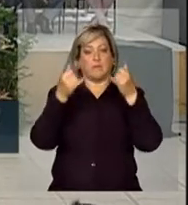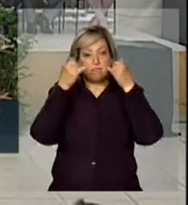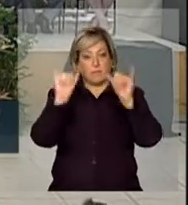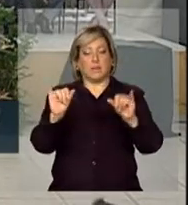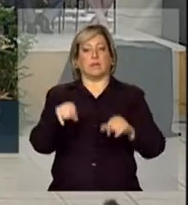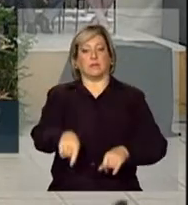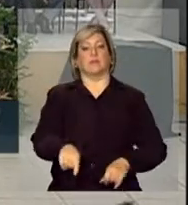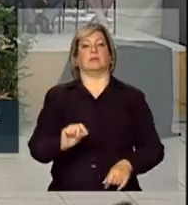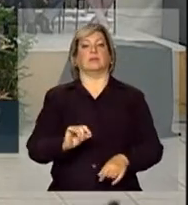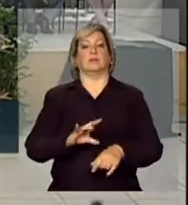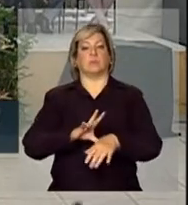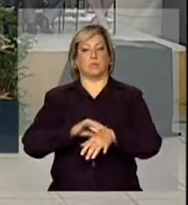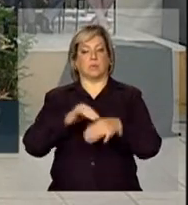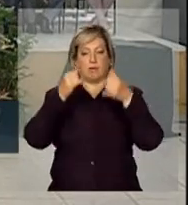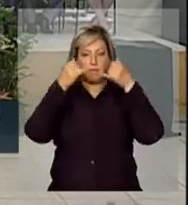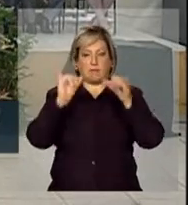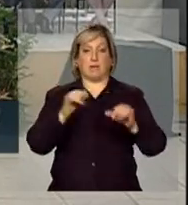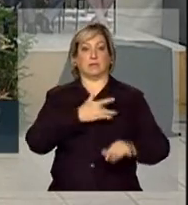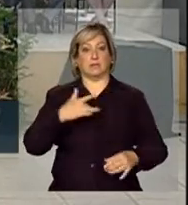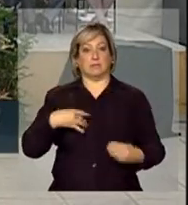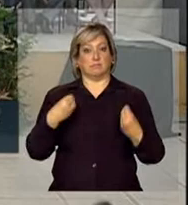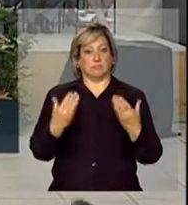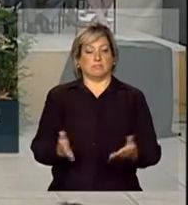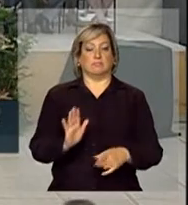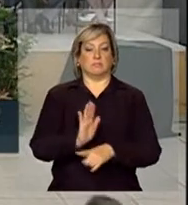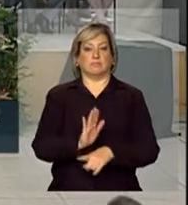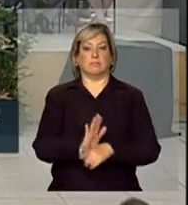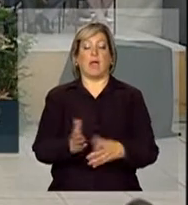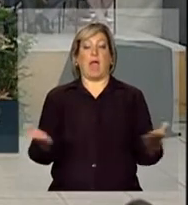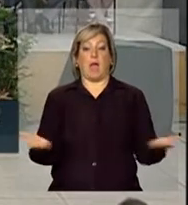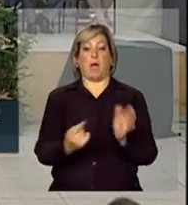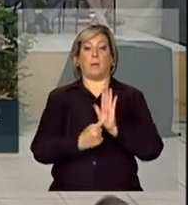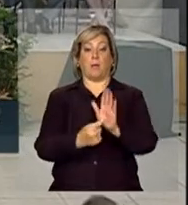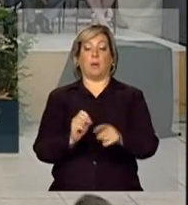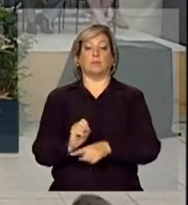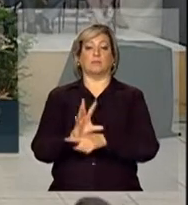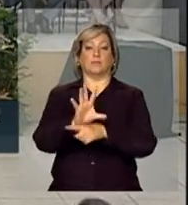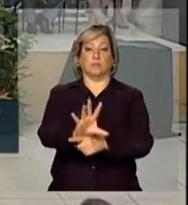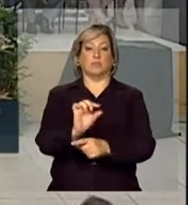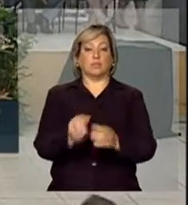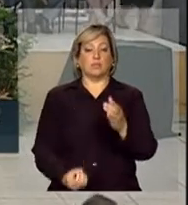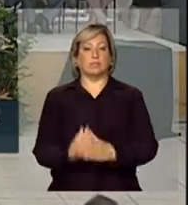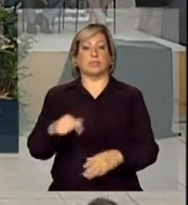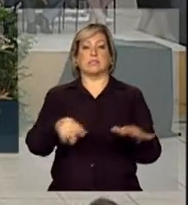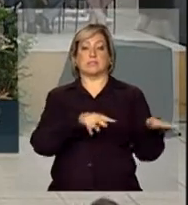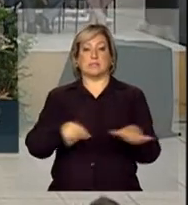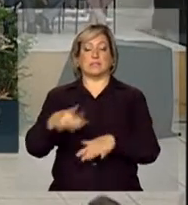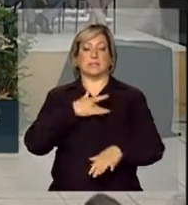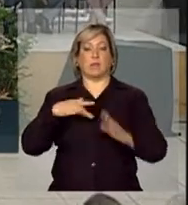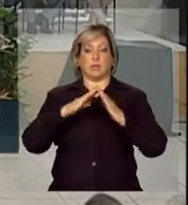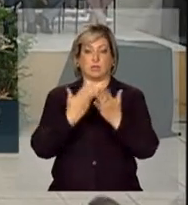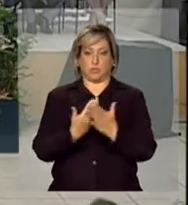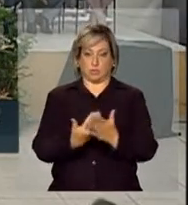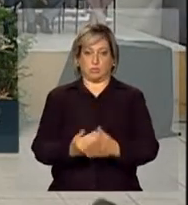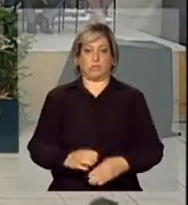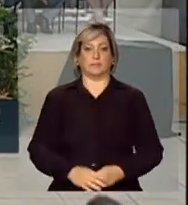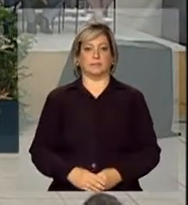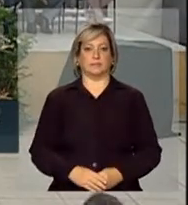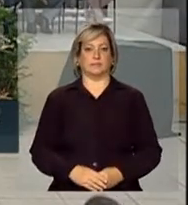momento será projetado o vídeo institucional de lançamento da semana saúde na